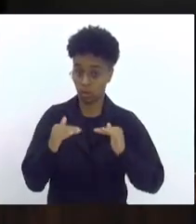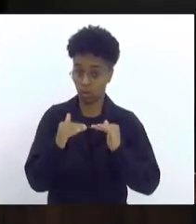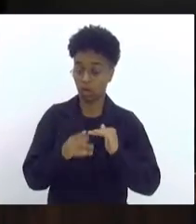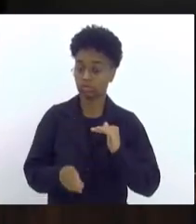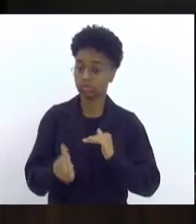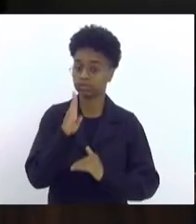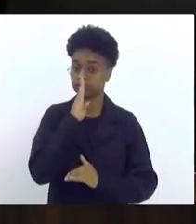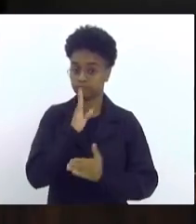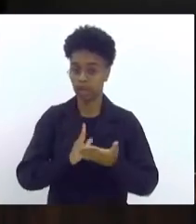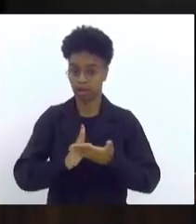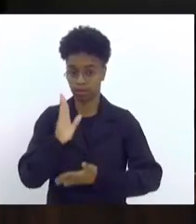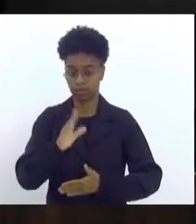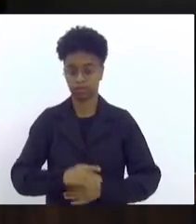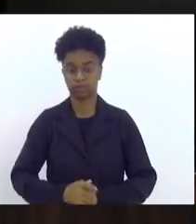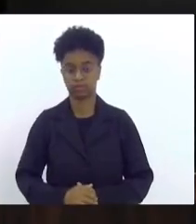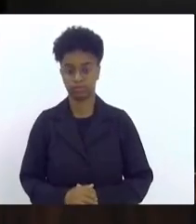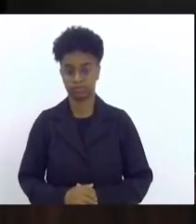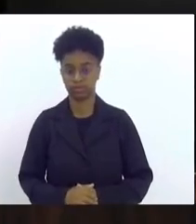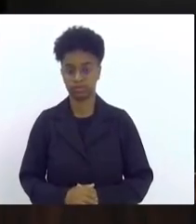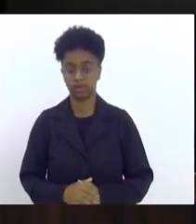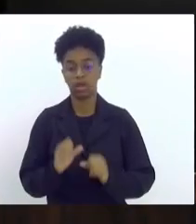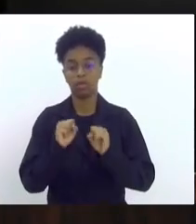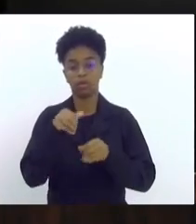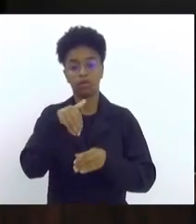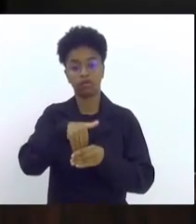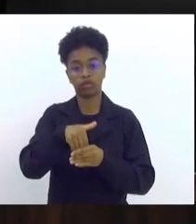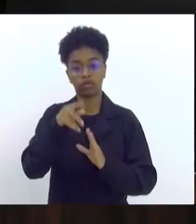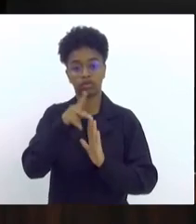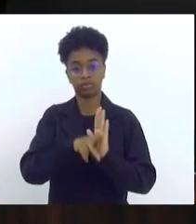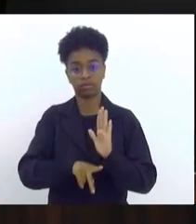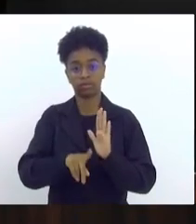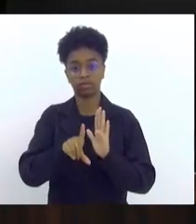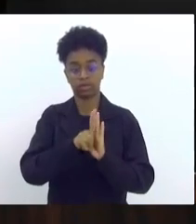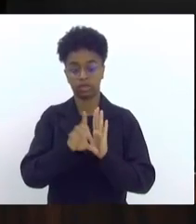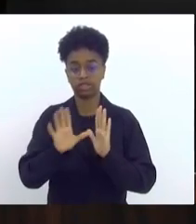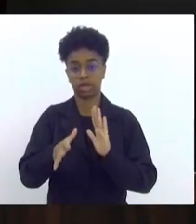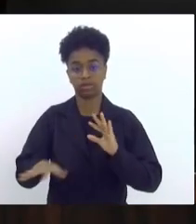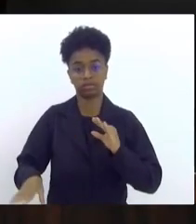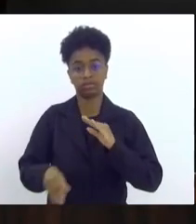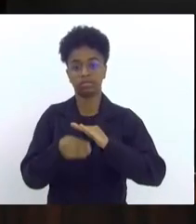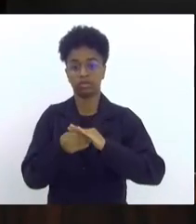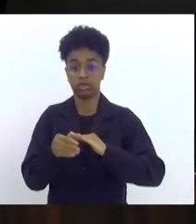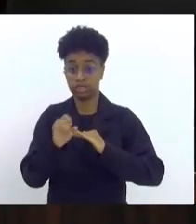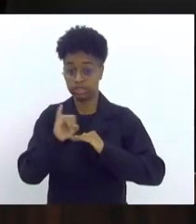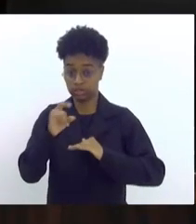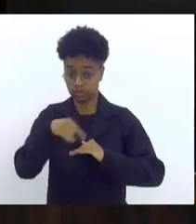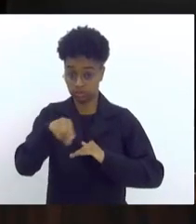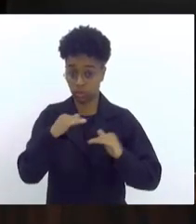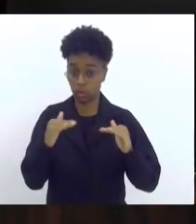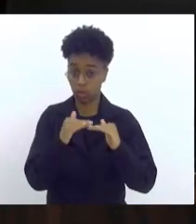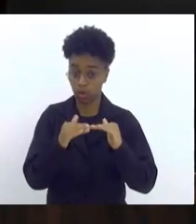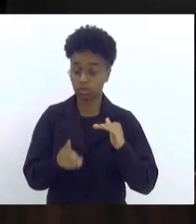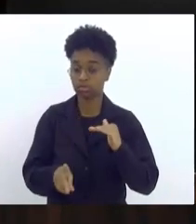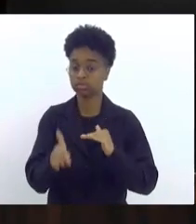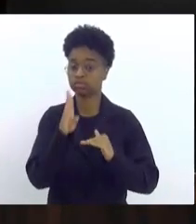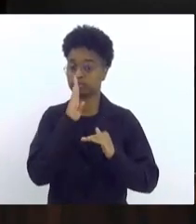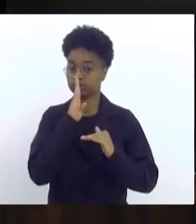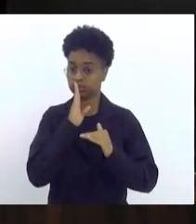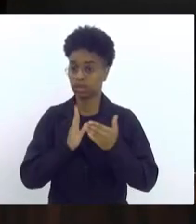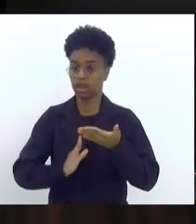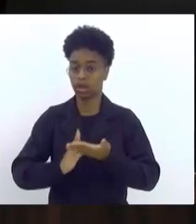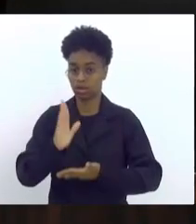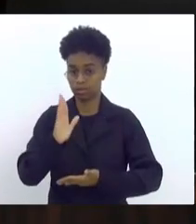comissão, aprovado. Em votação, o projeto assim emendado, senhores que aprovam, permaneçam comissão,